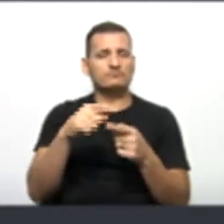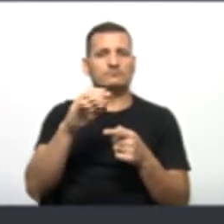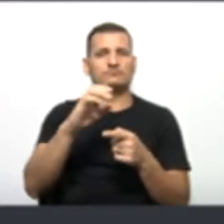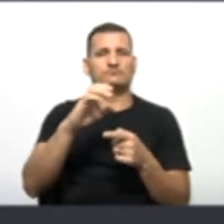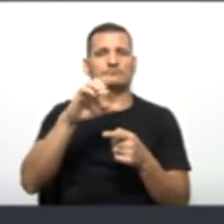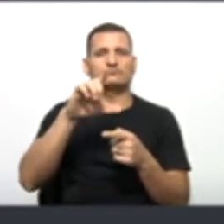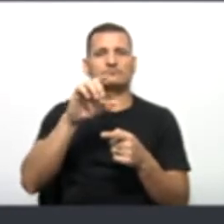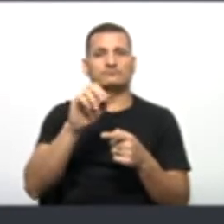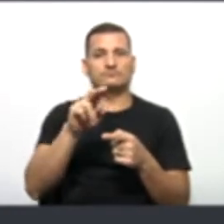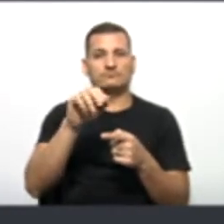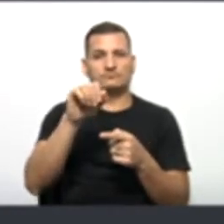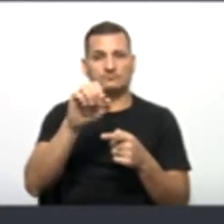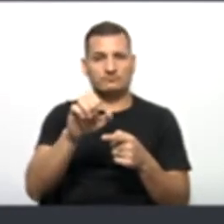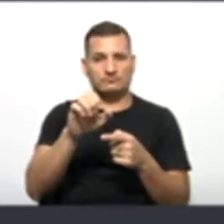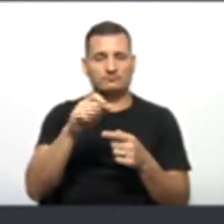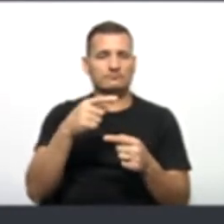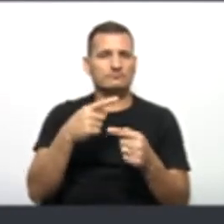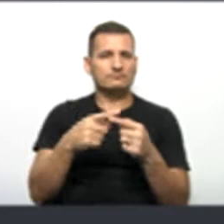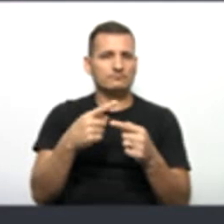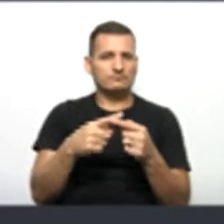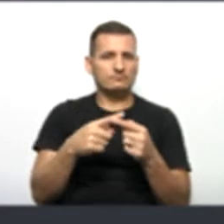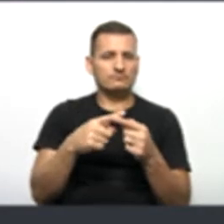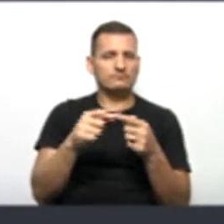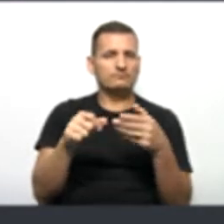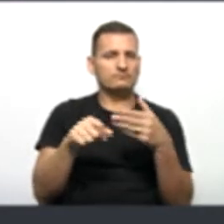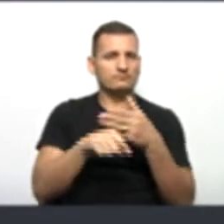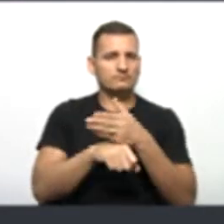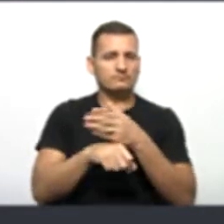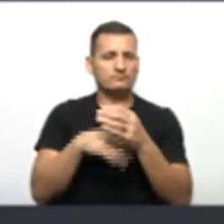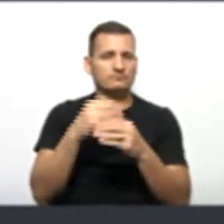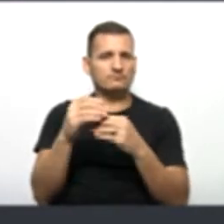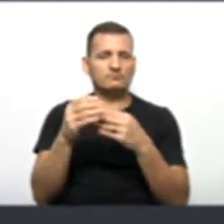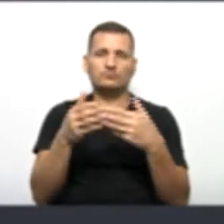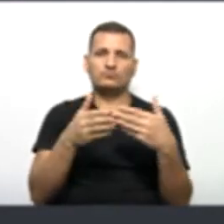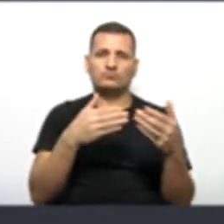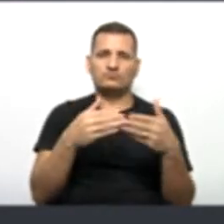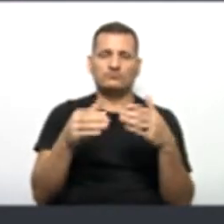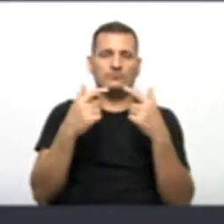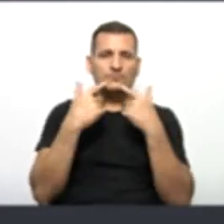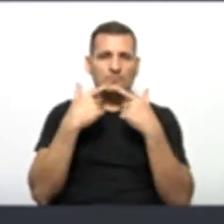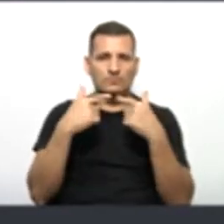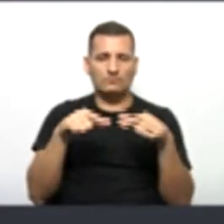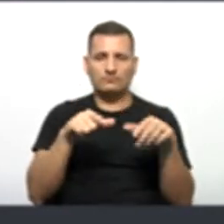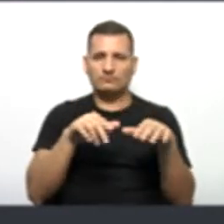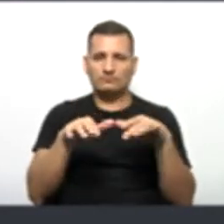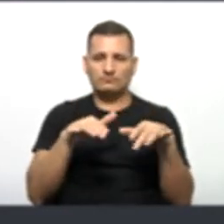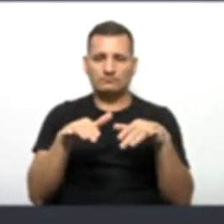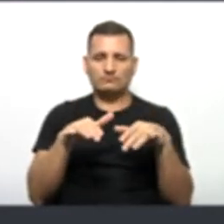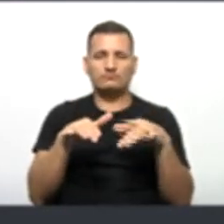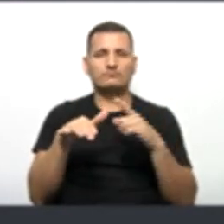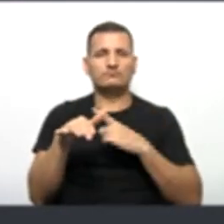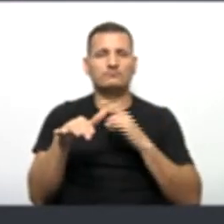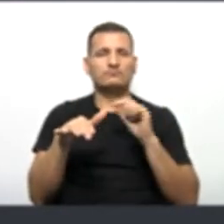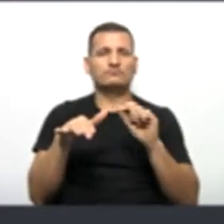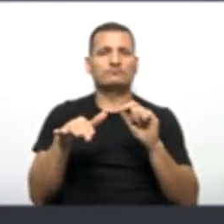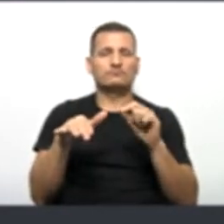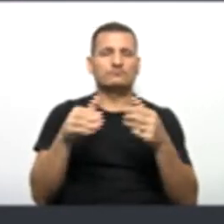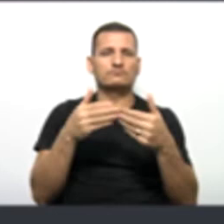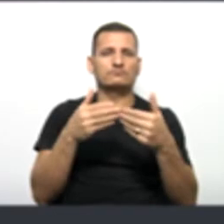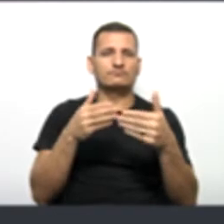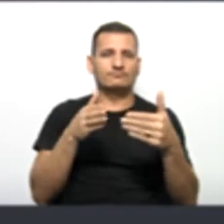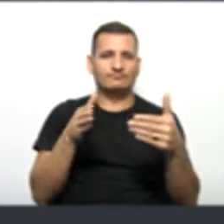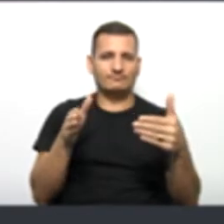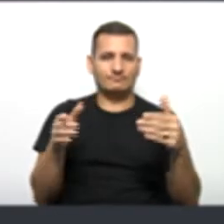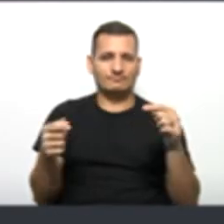quando nós temos que acessar o banco isso pra qualquer linguagem de programação você abre uma conexão quando